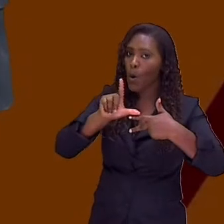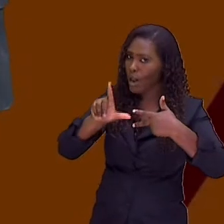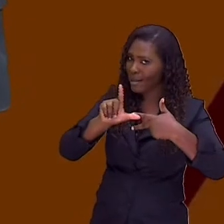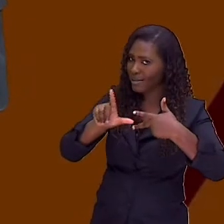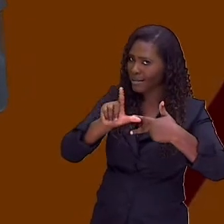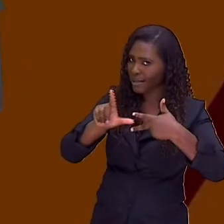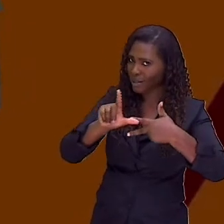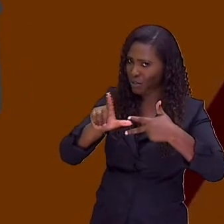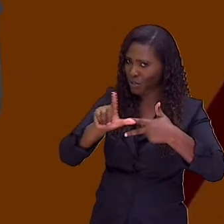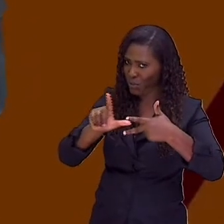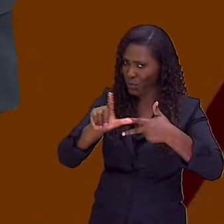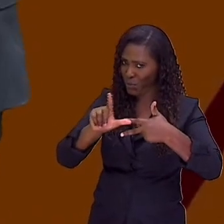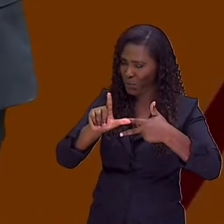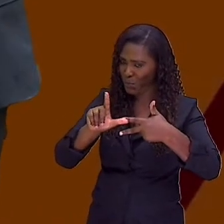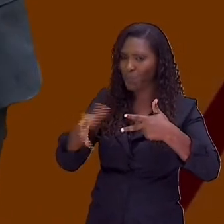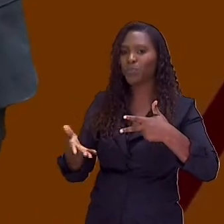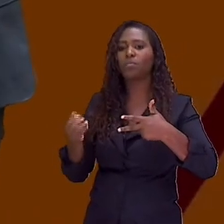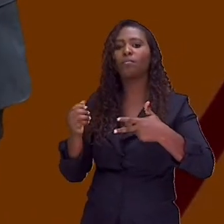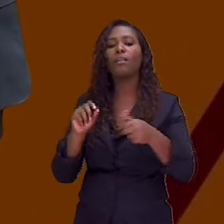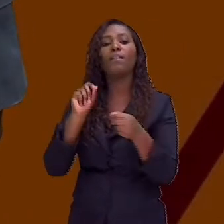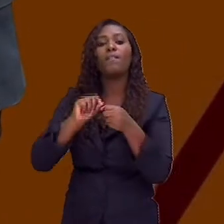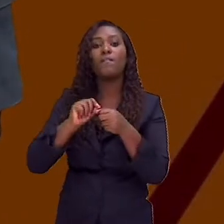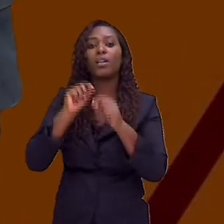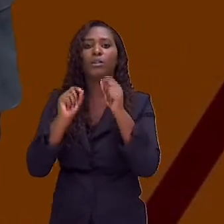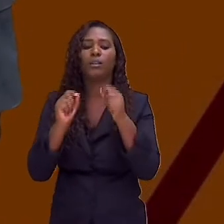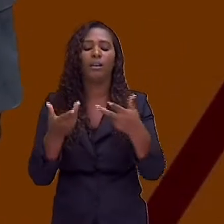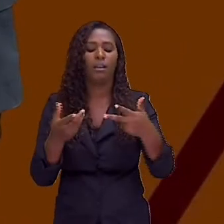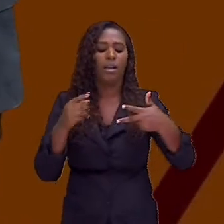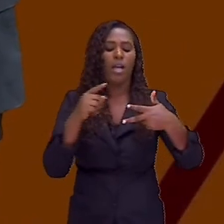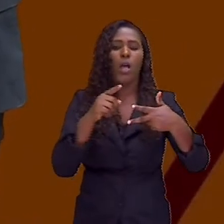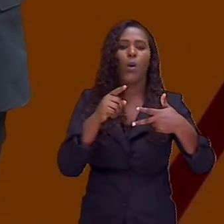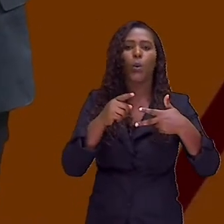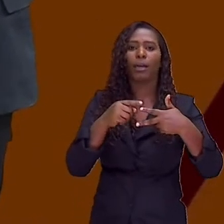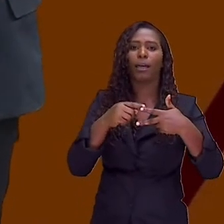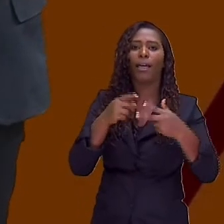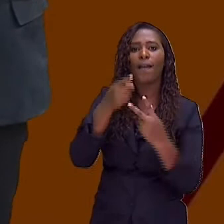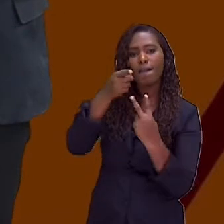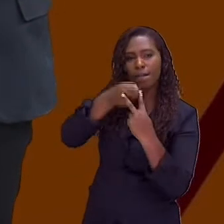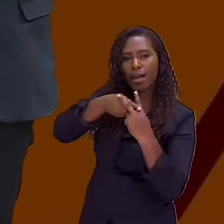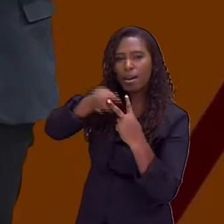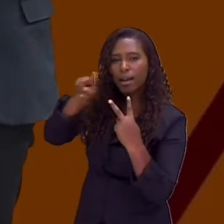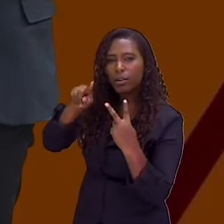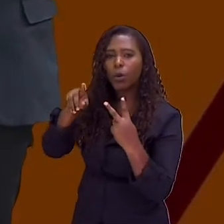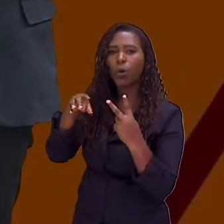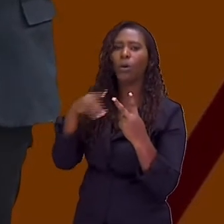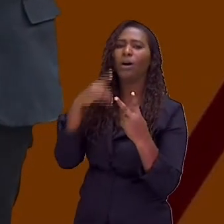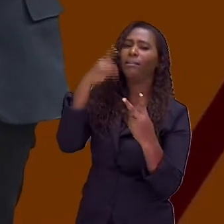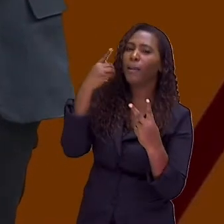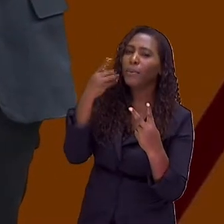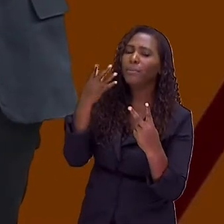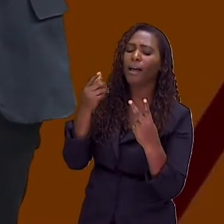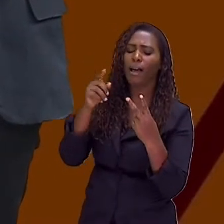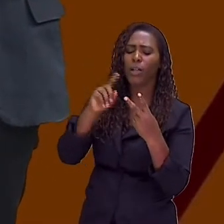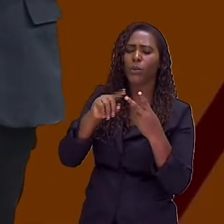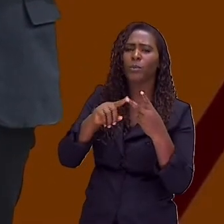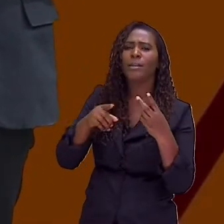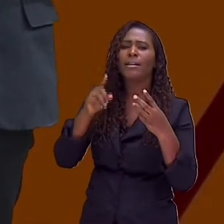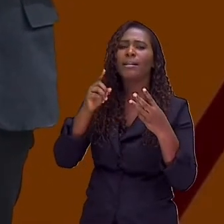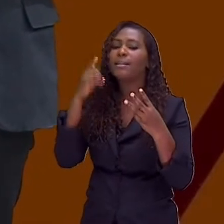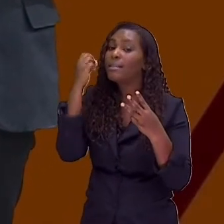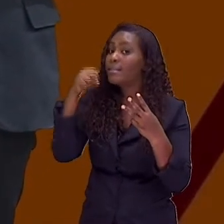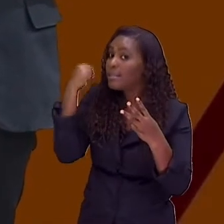executivo, como os vereadores, deputados e senadores. O poder judiciário, a principal